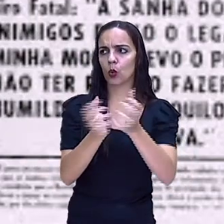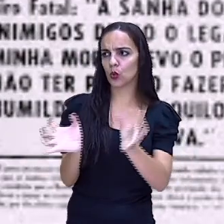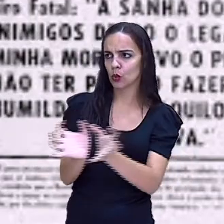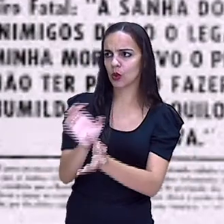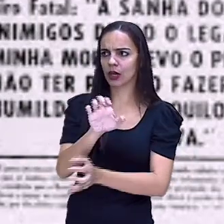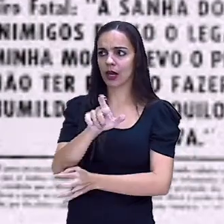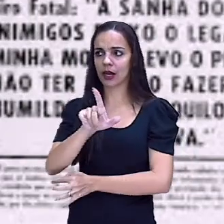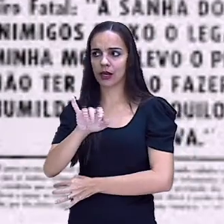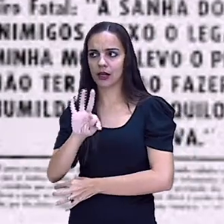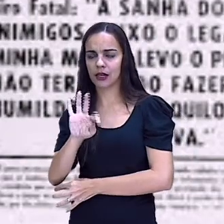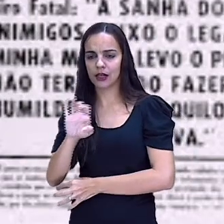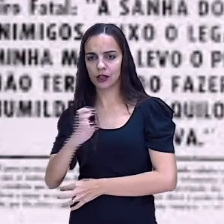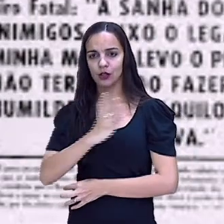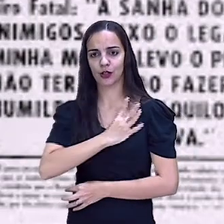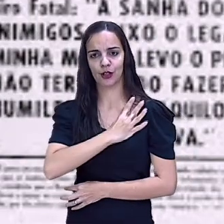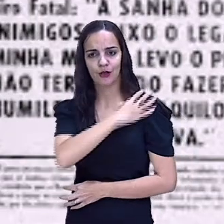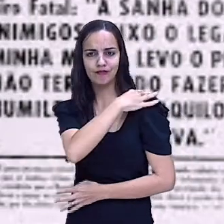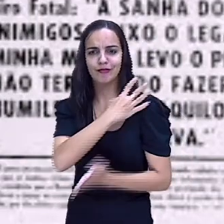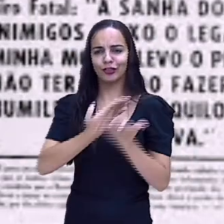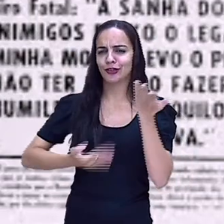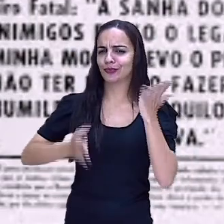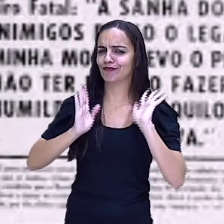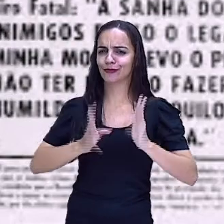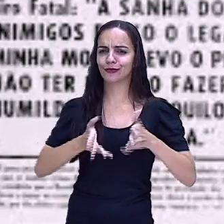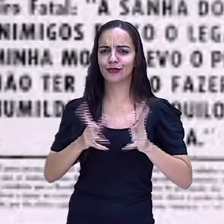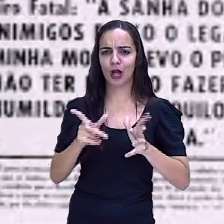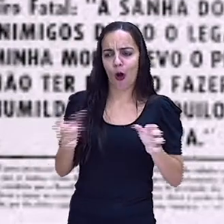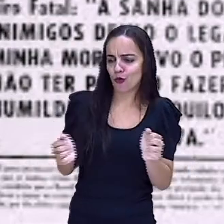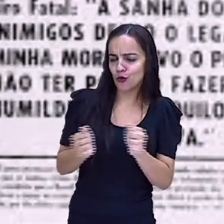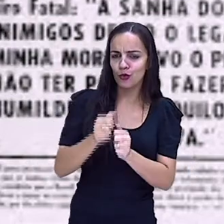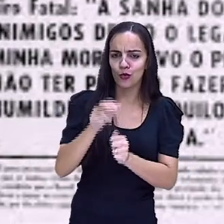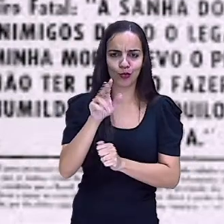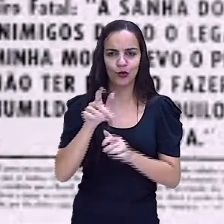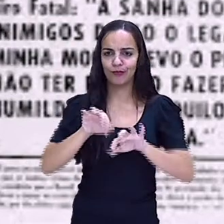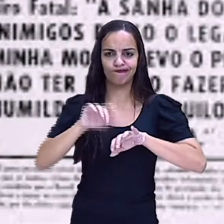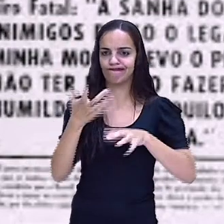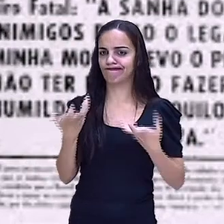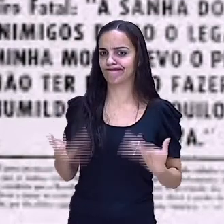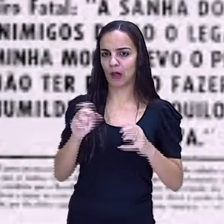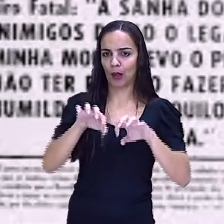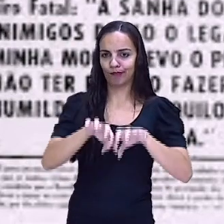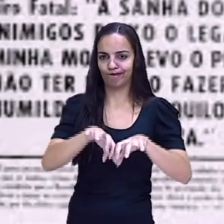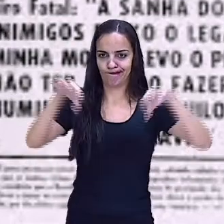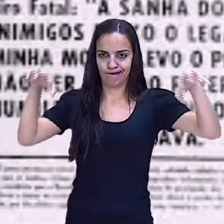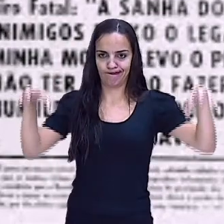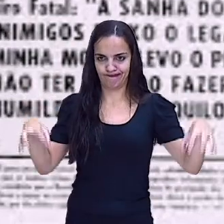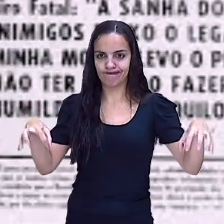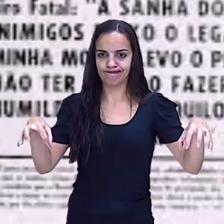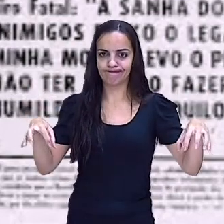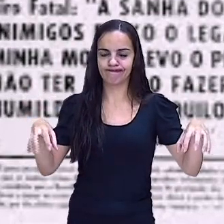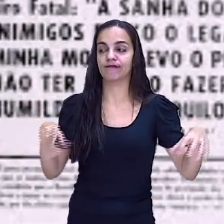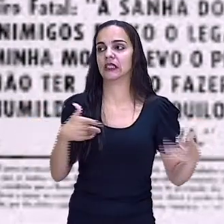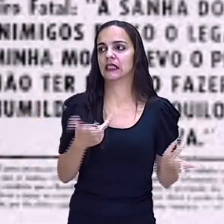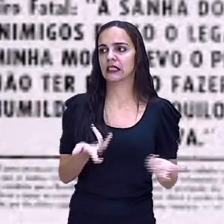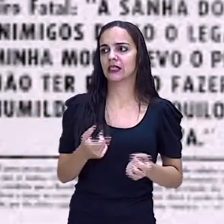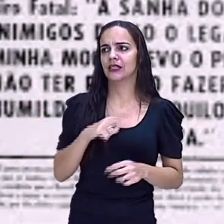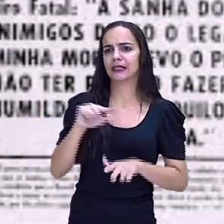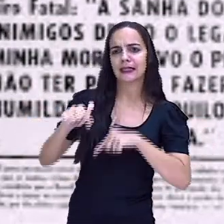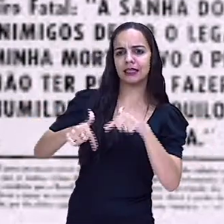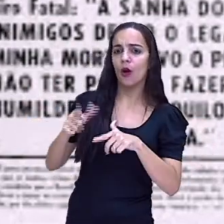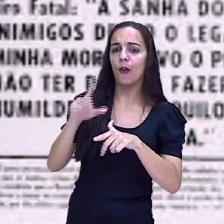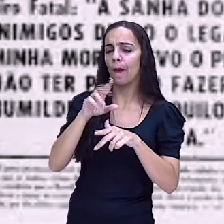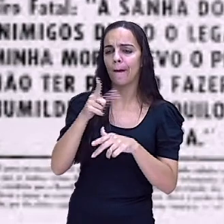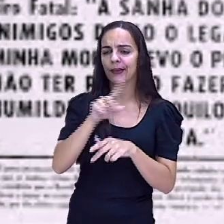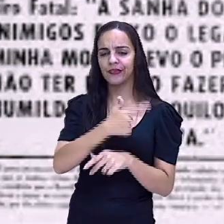também dos militares. Para isso, Vargas foi se unir aos